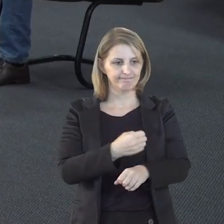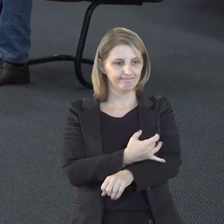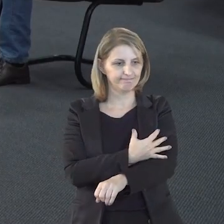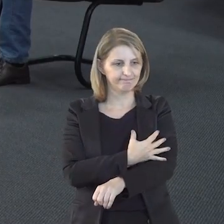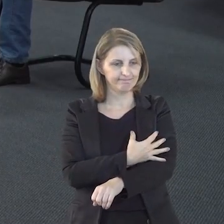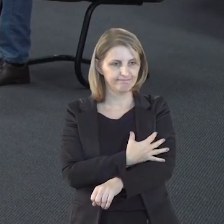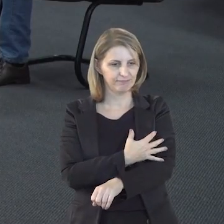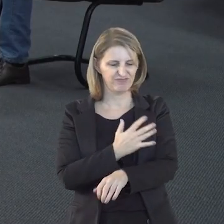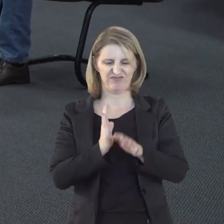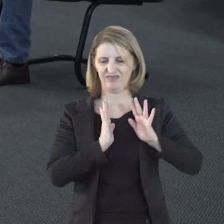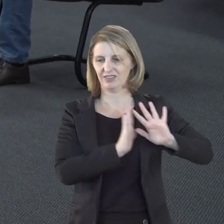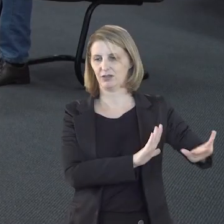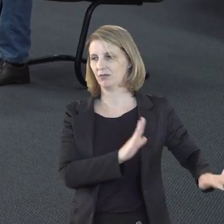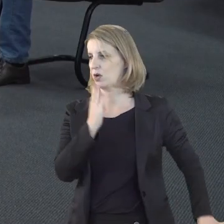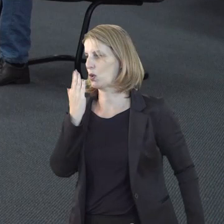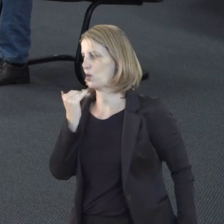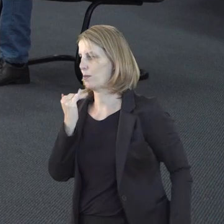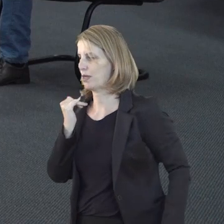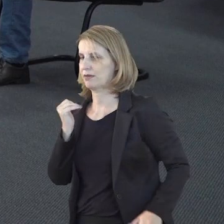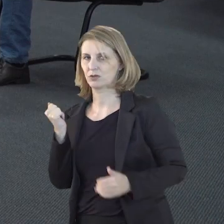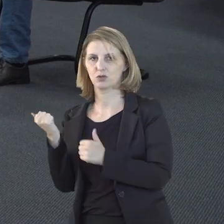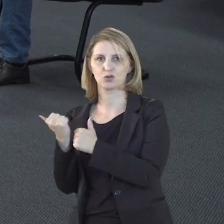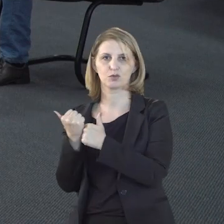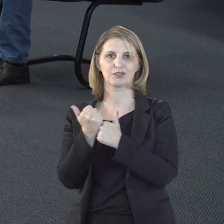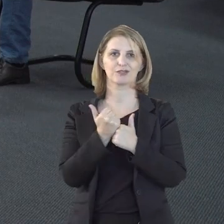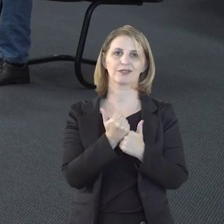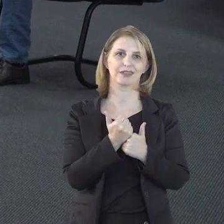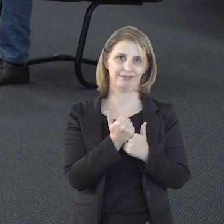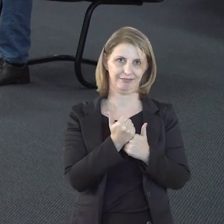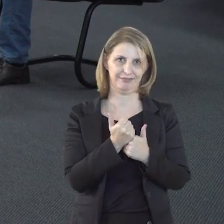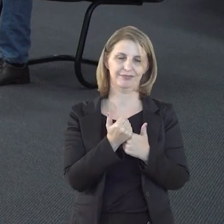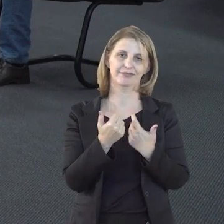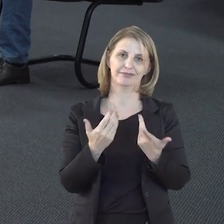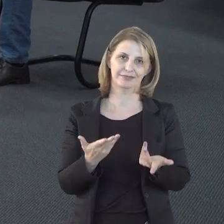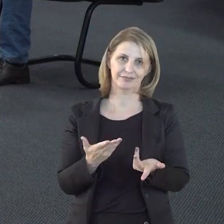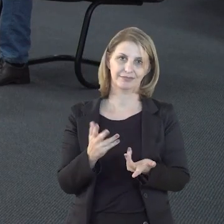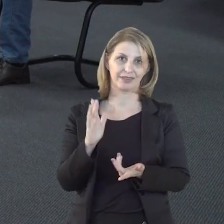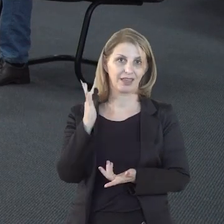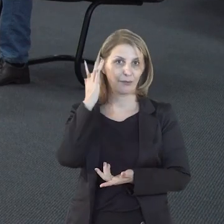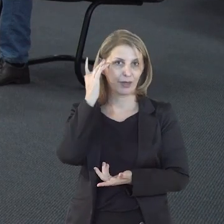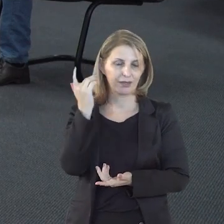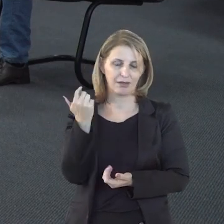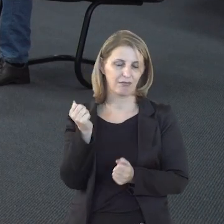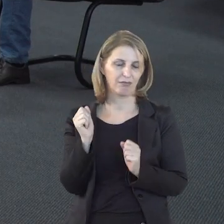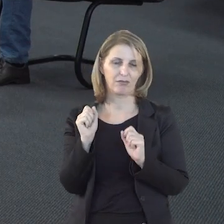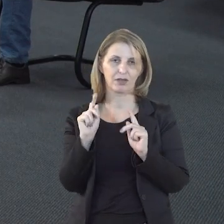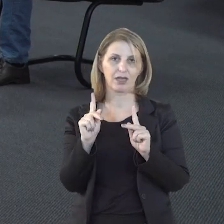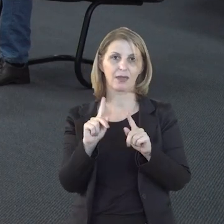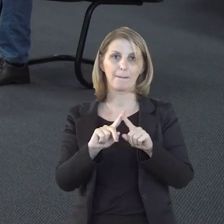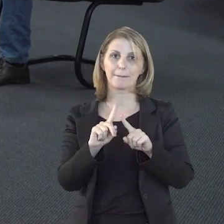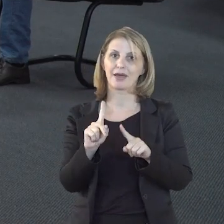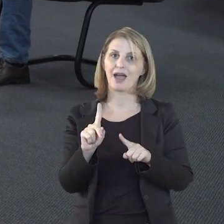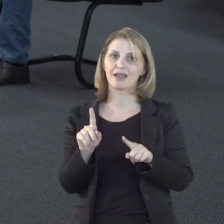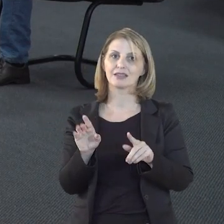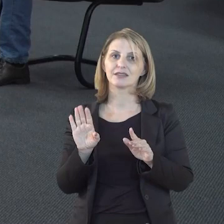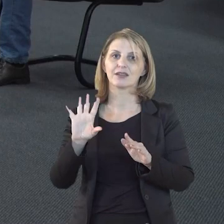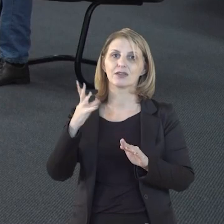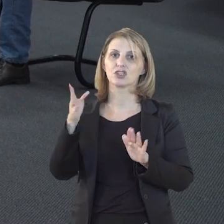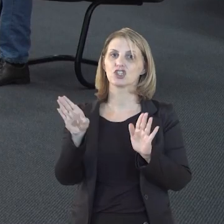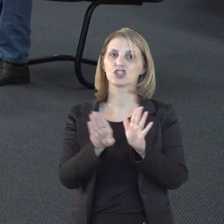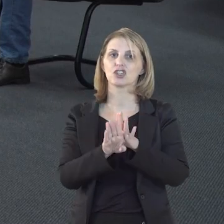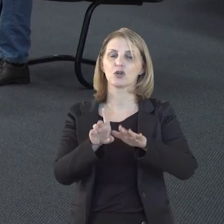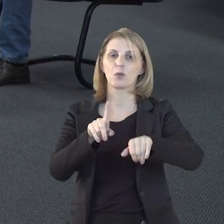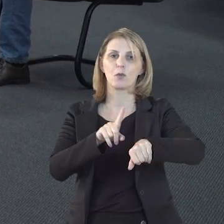a emoção, que a gente precisa lidar com aquilo, né? Então, eu não vou lidar com isso, eu vou comer, vou ficar bem, e amanhã é um novo